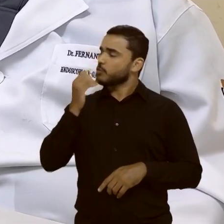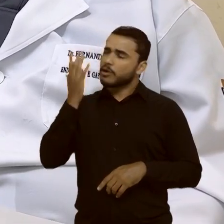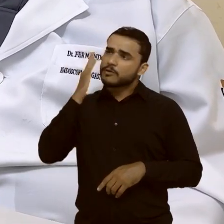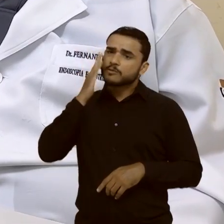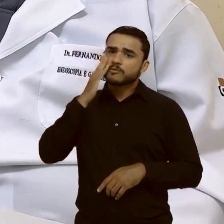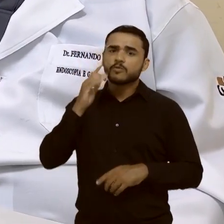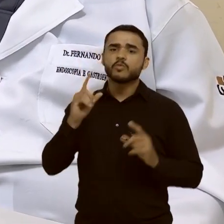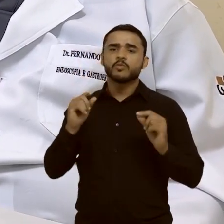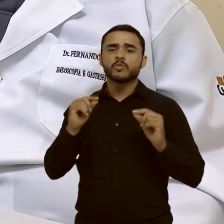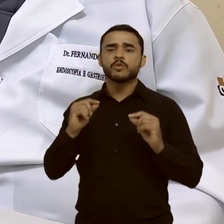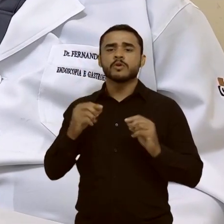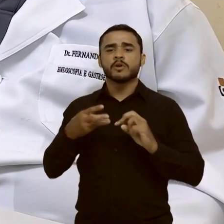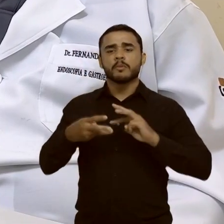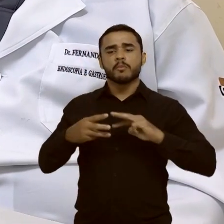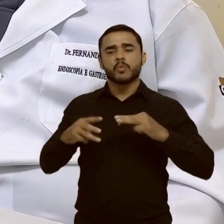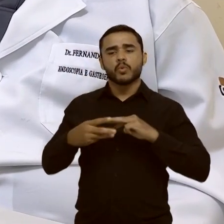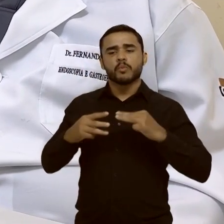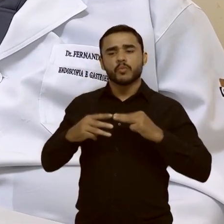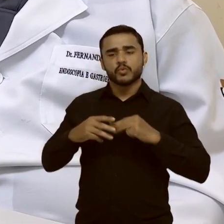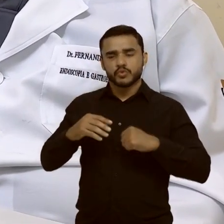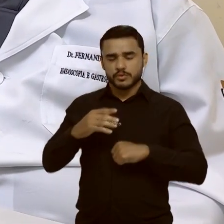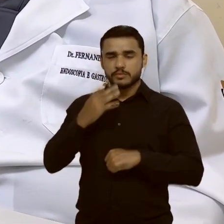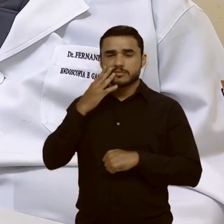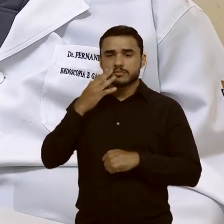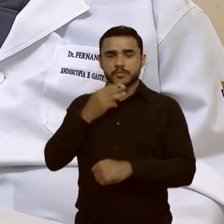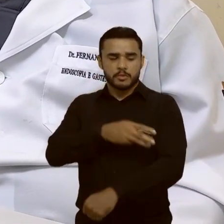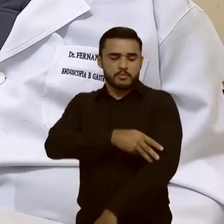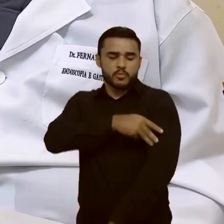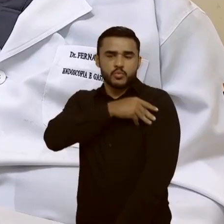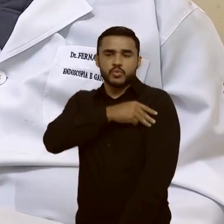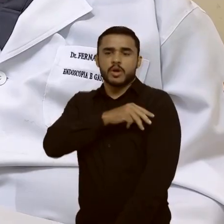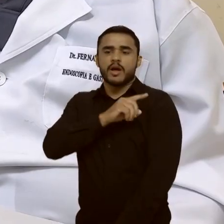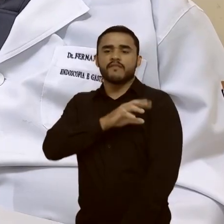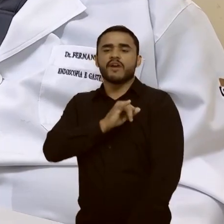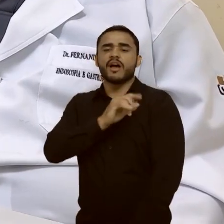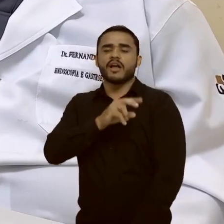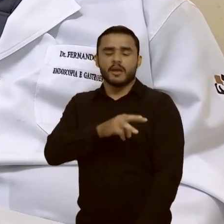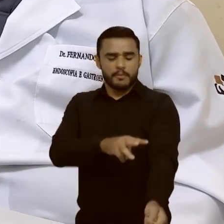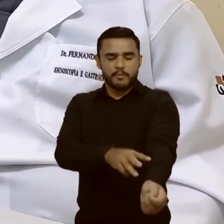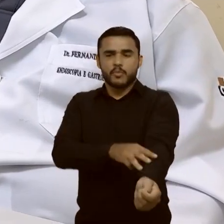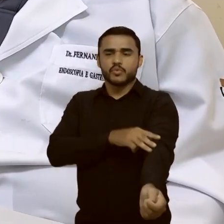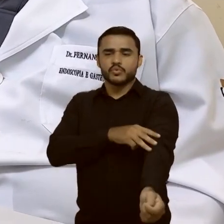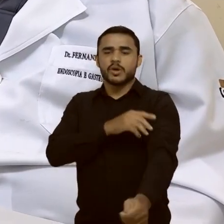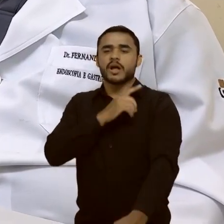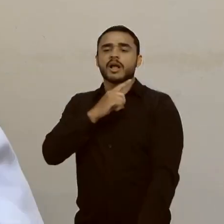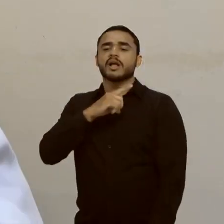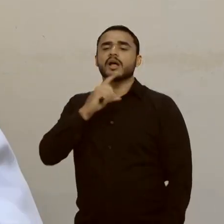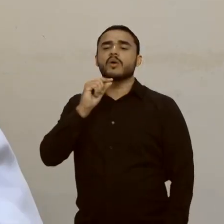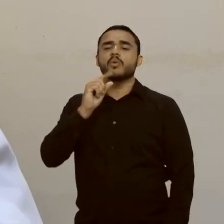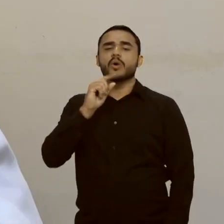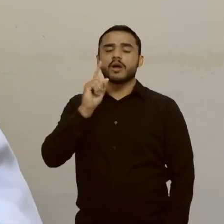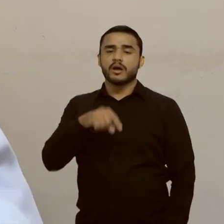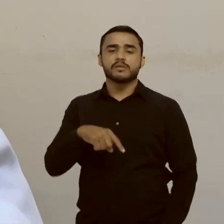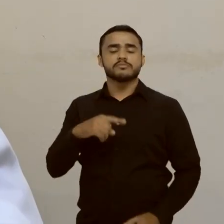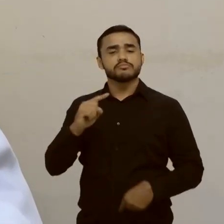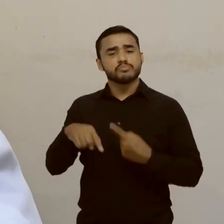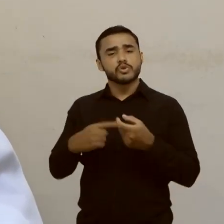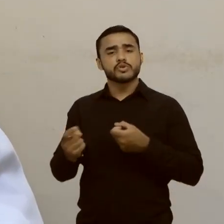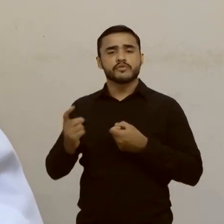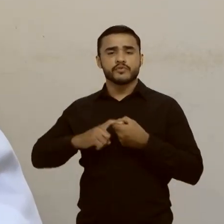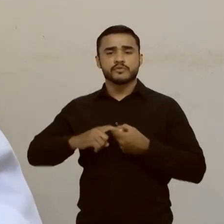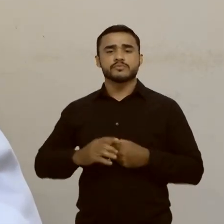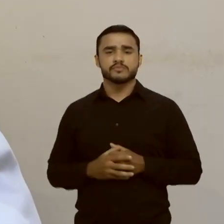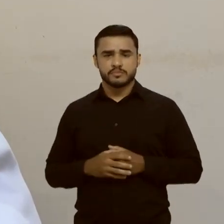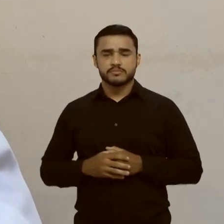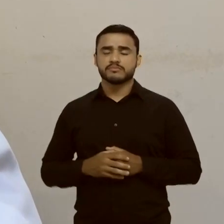enfraquecem essa musculatura. Isso, de certa forma, é revertida quando a criança nasce. Elas não complicam, as complicações são